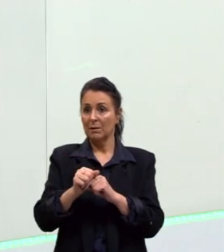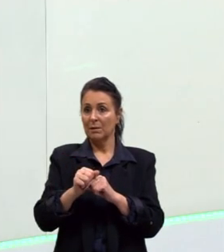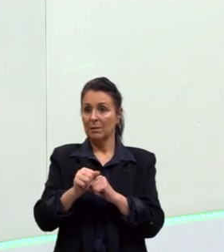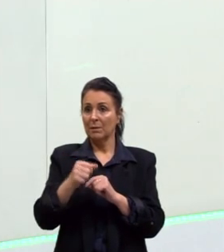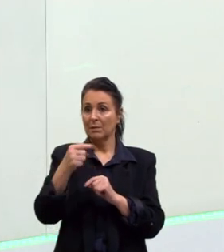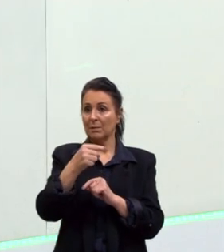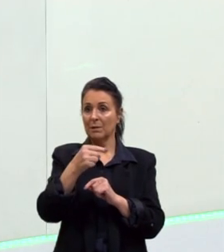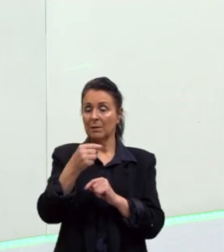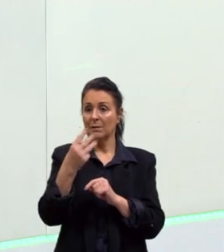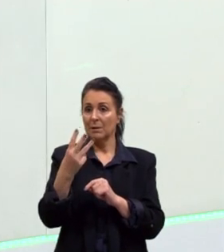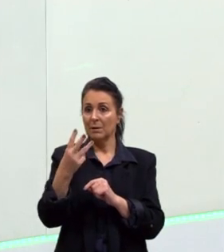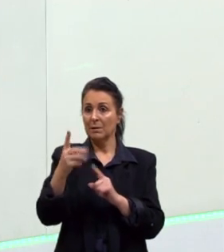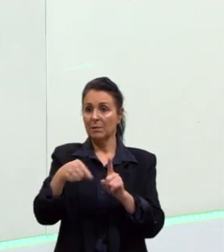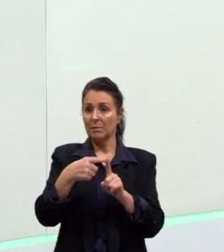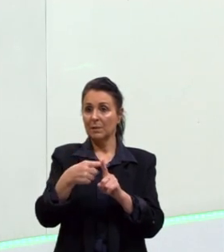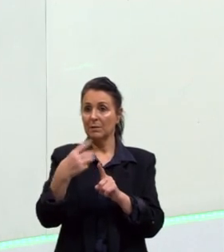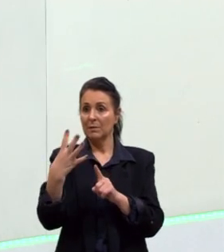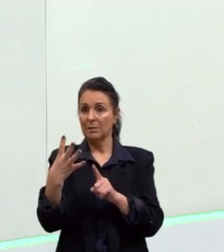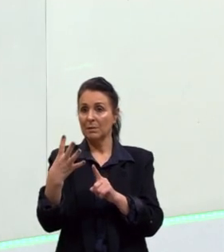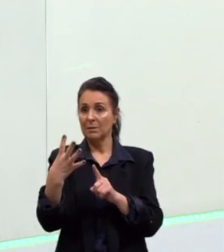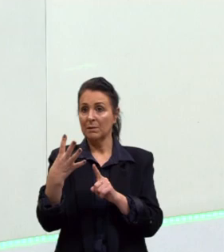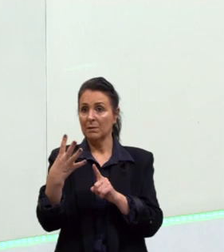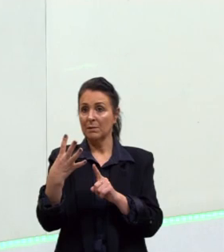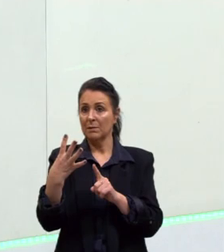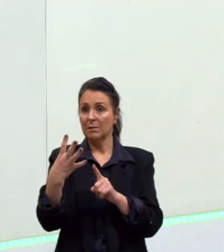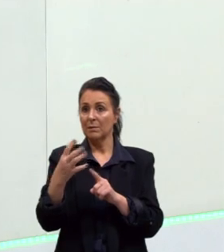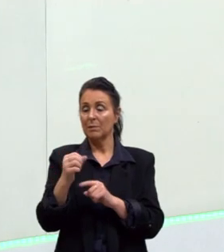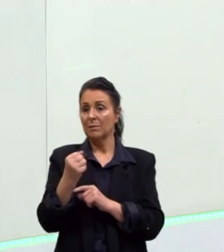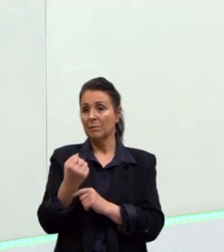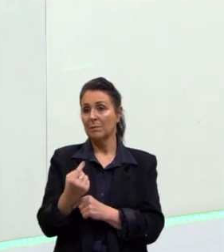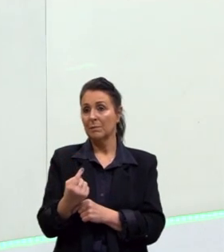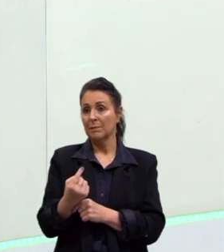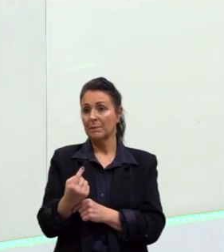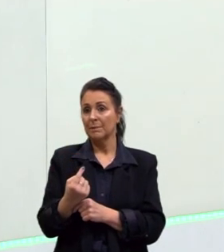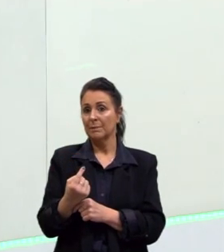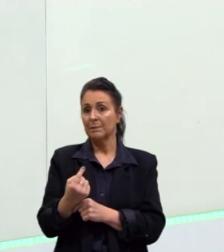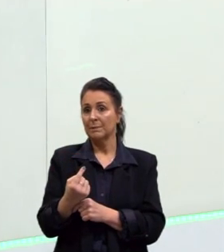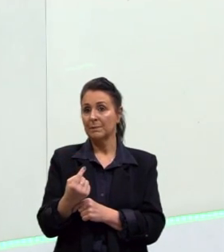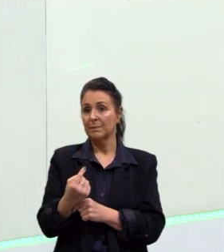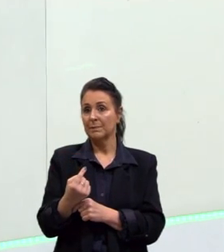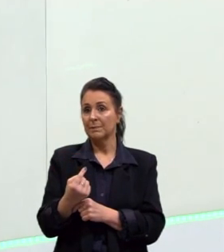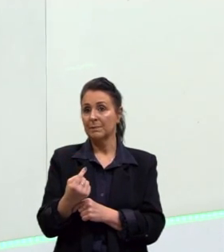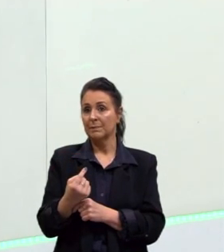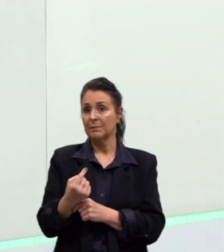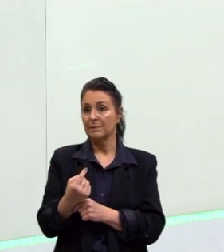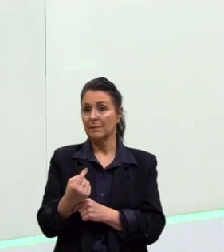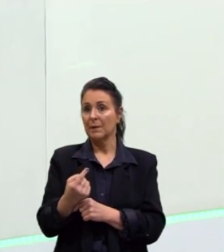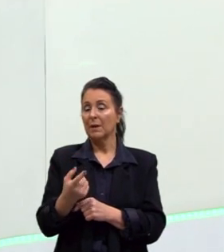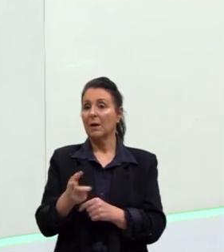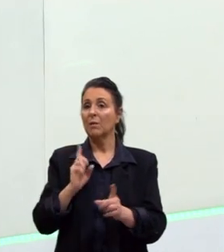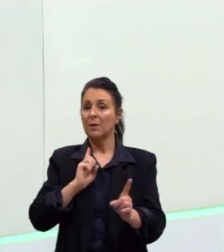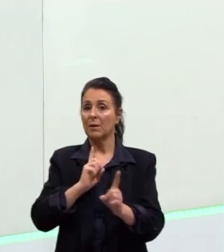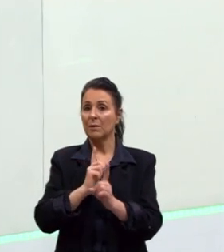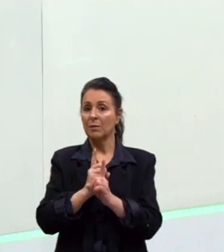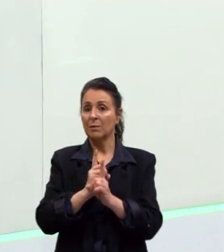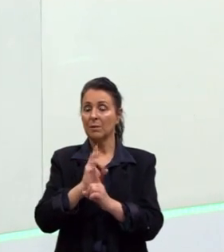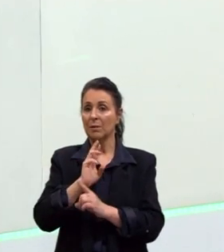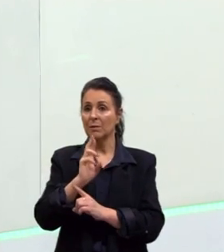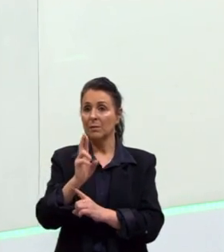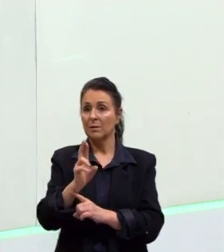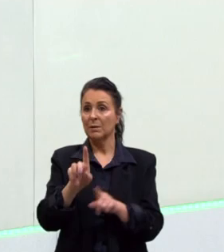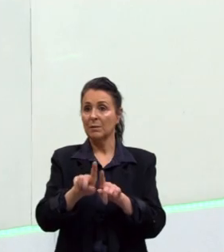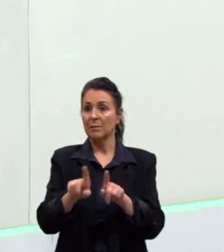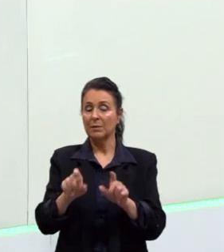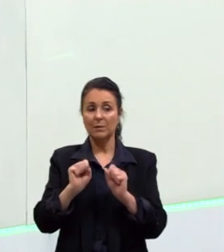menos três mais quatro deu quanto é um tá aqui a gente já chegou não resultado né